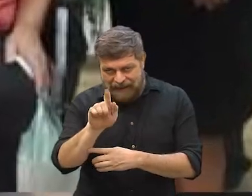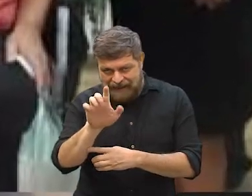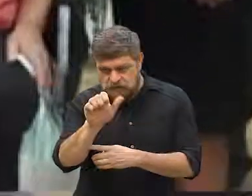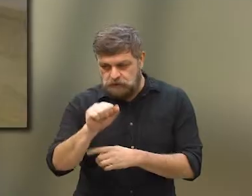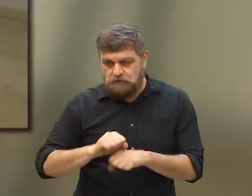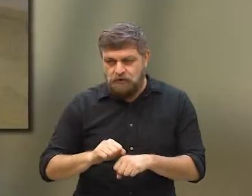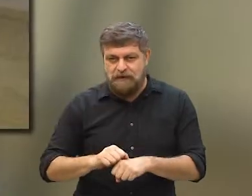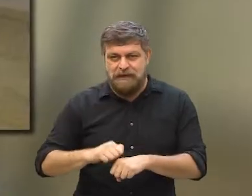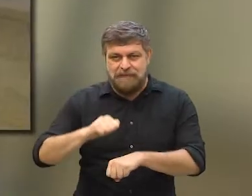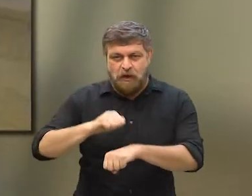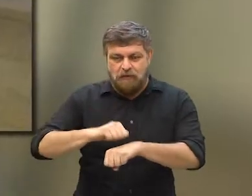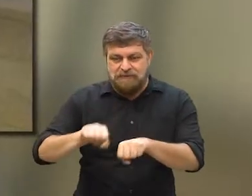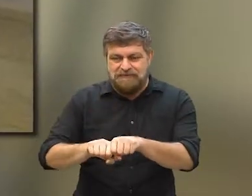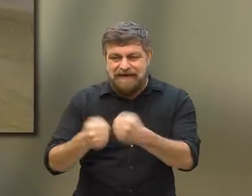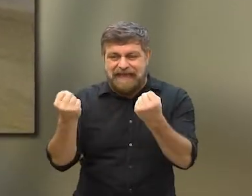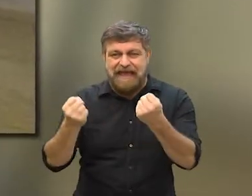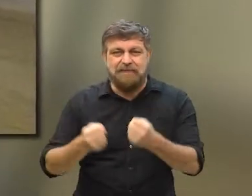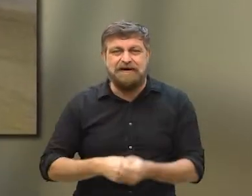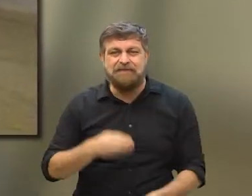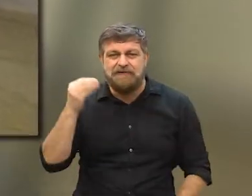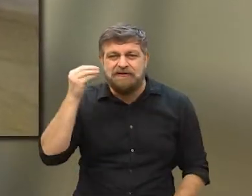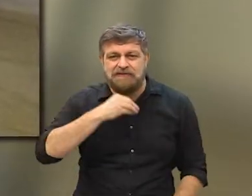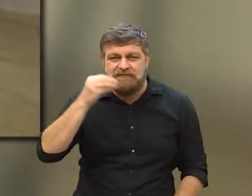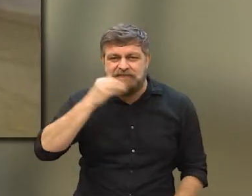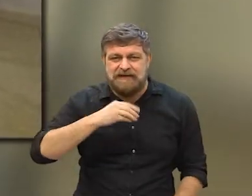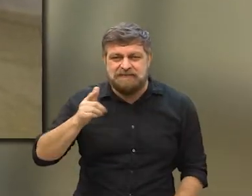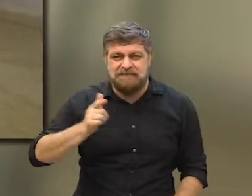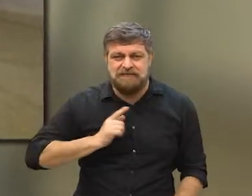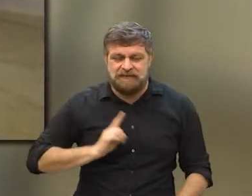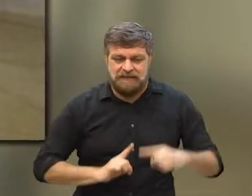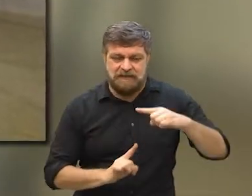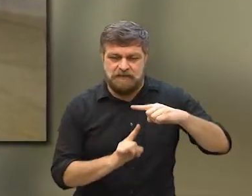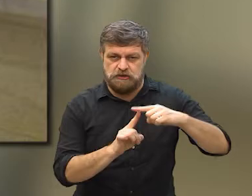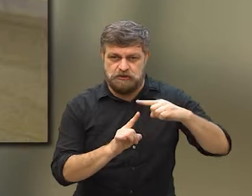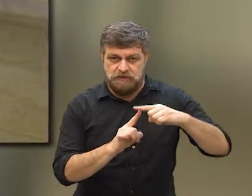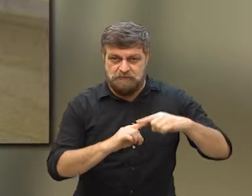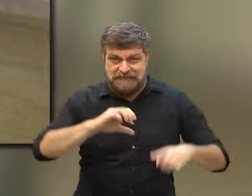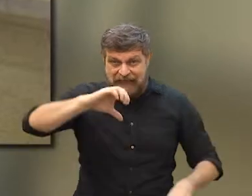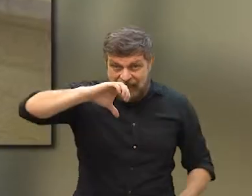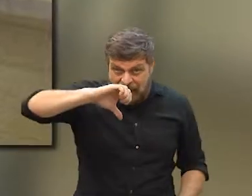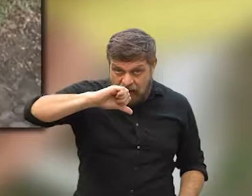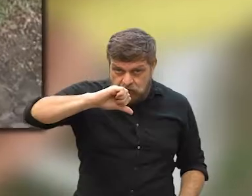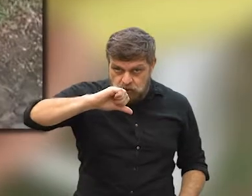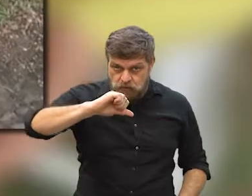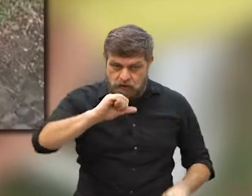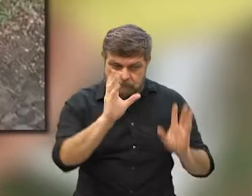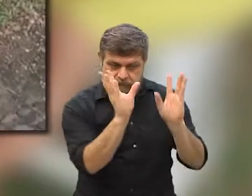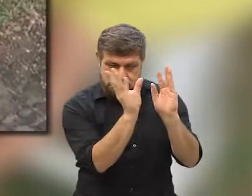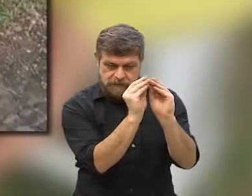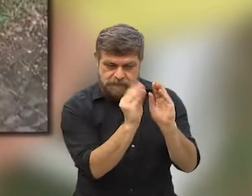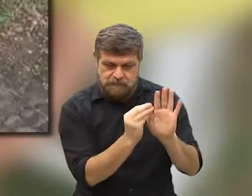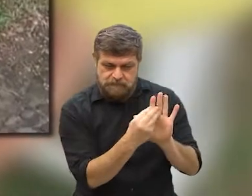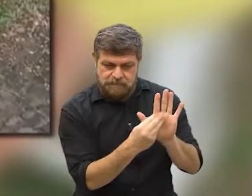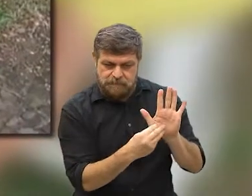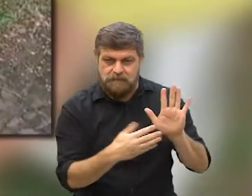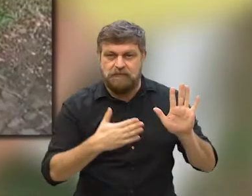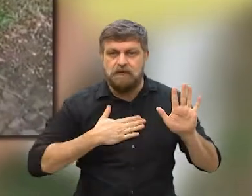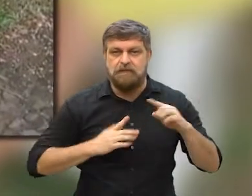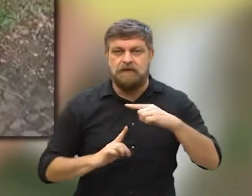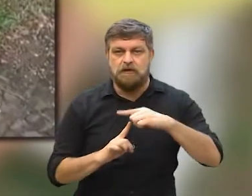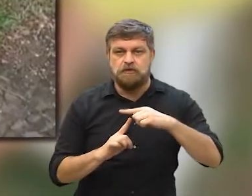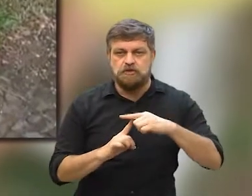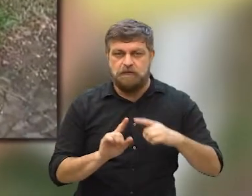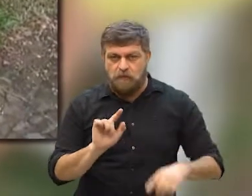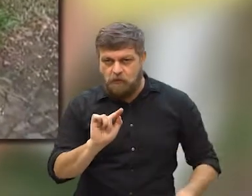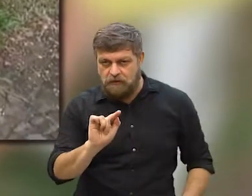frequência. E a osteogênese, ela é classificada por tipos, né? São 9 tipos hoje catalogados, e o meu tipo